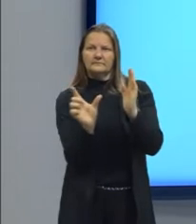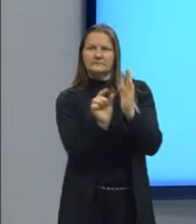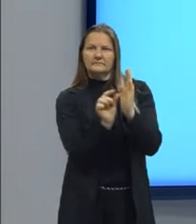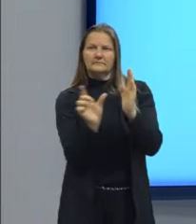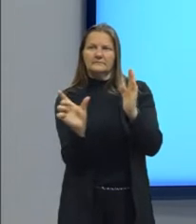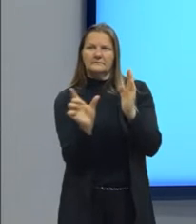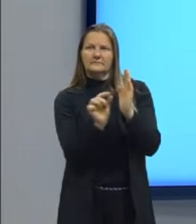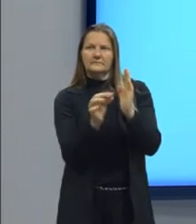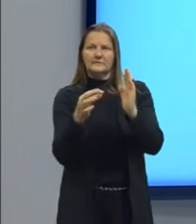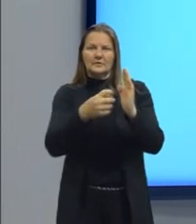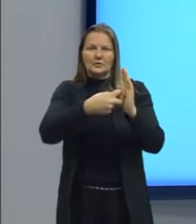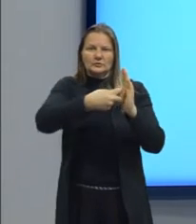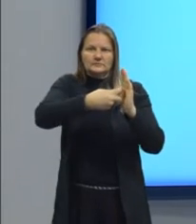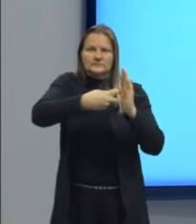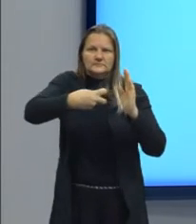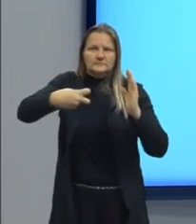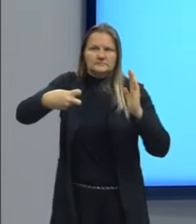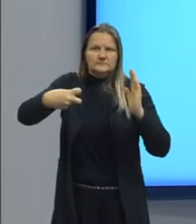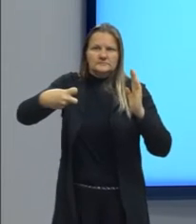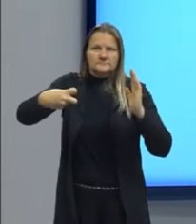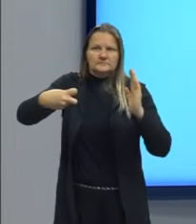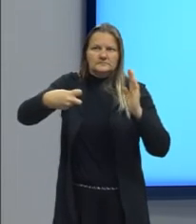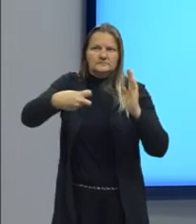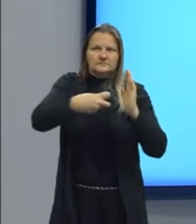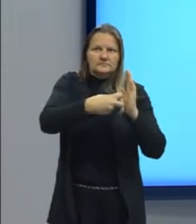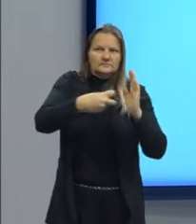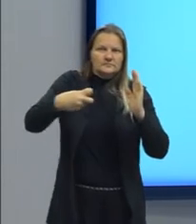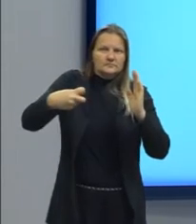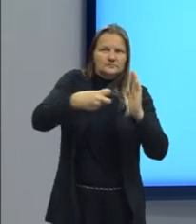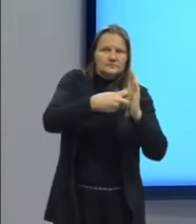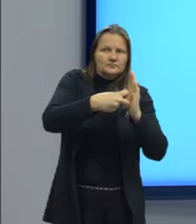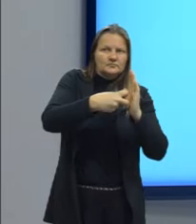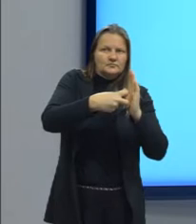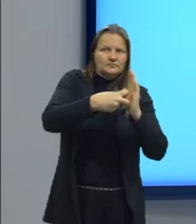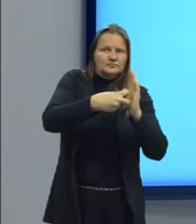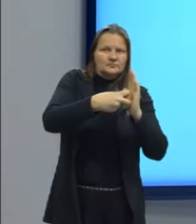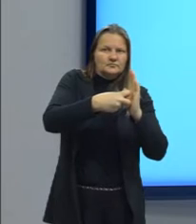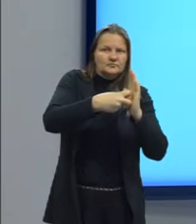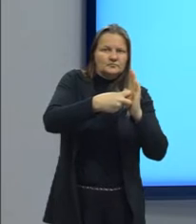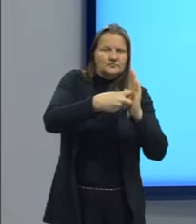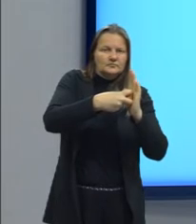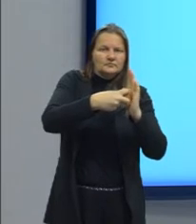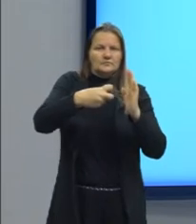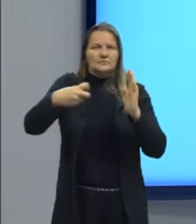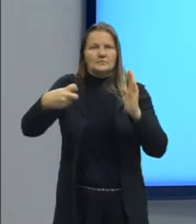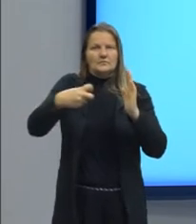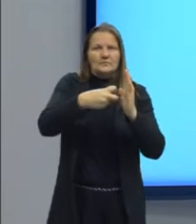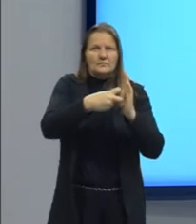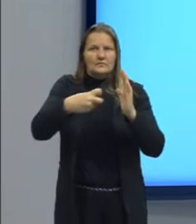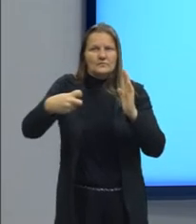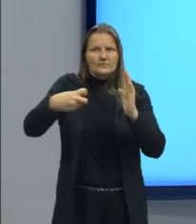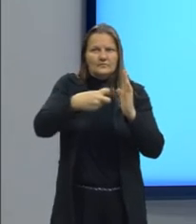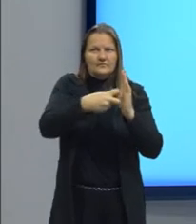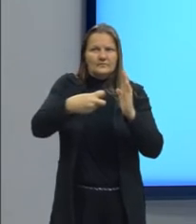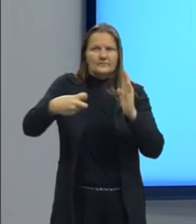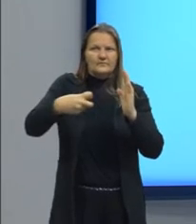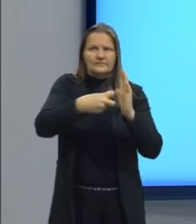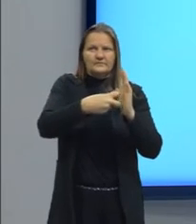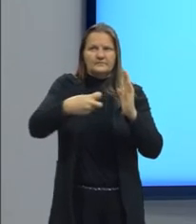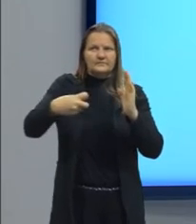gente comprimir essa mola esse bloquinho então ele vai voltar para cá e ele vai ficar oscilando assim né